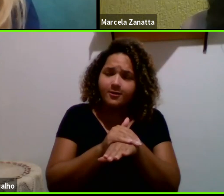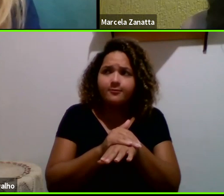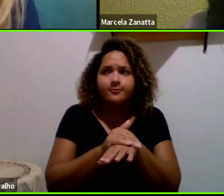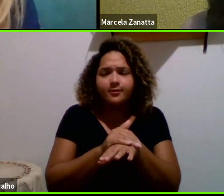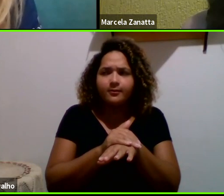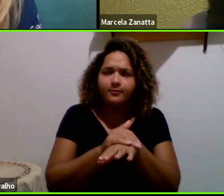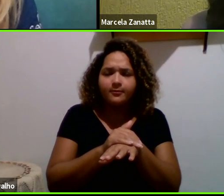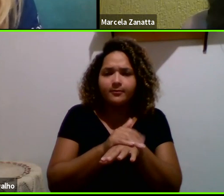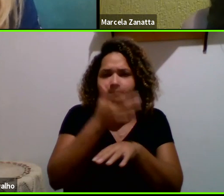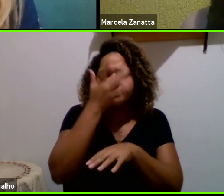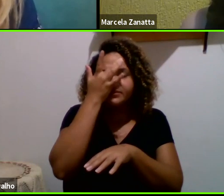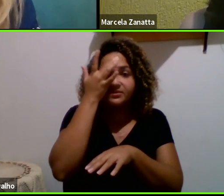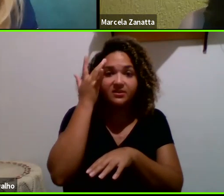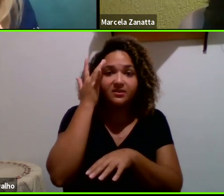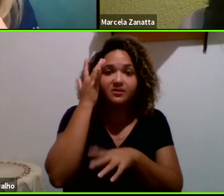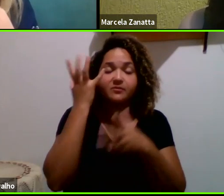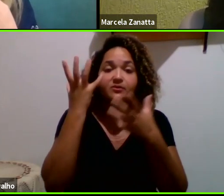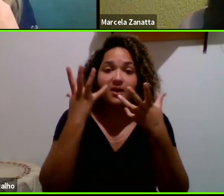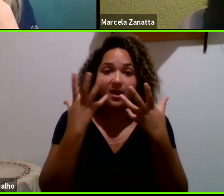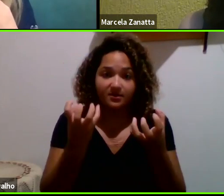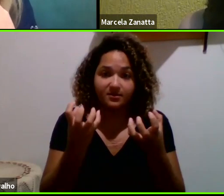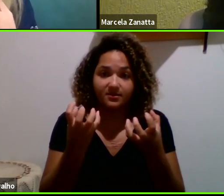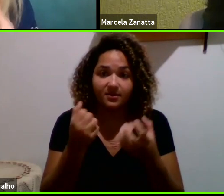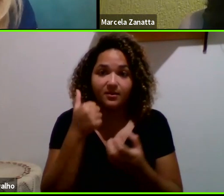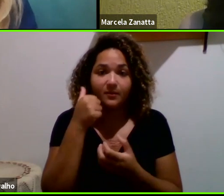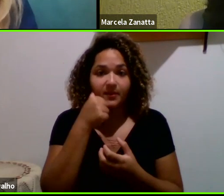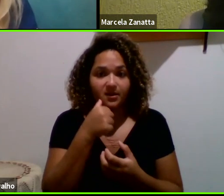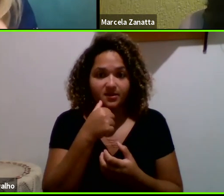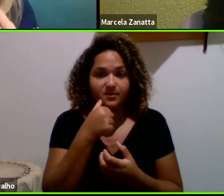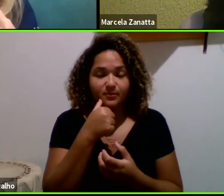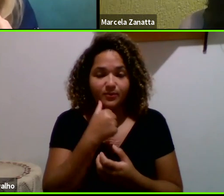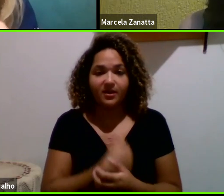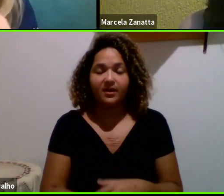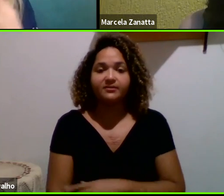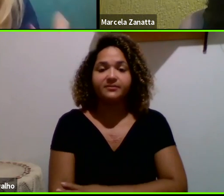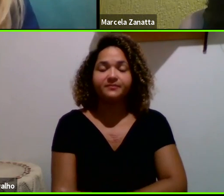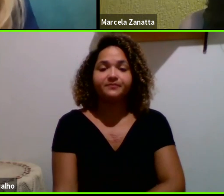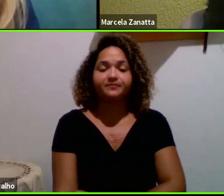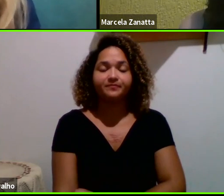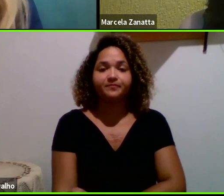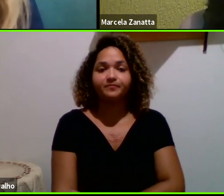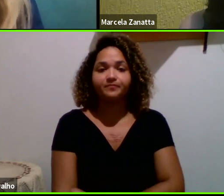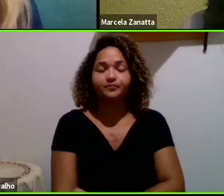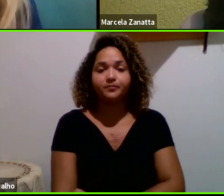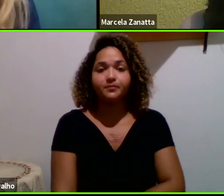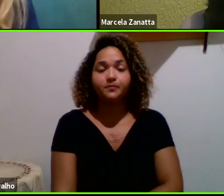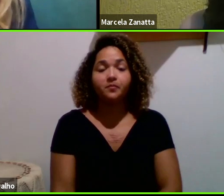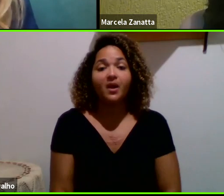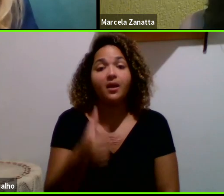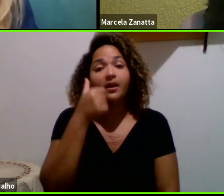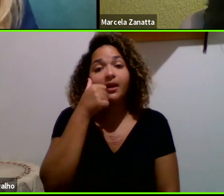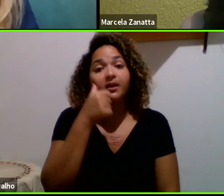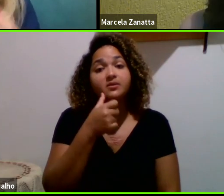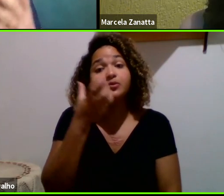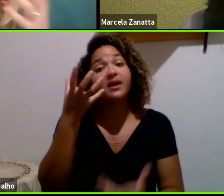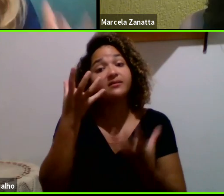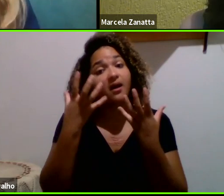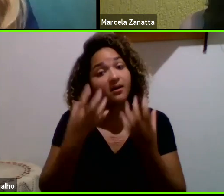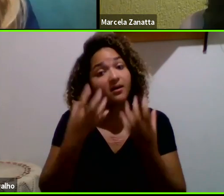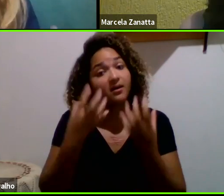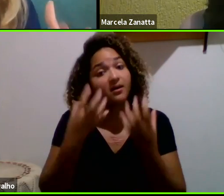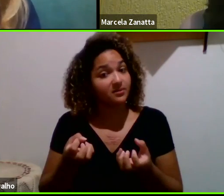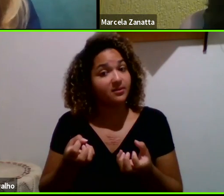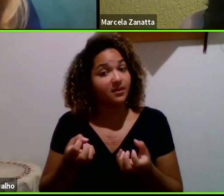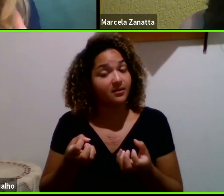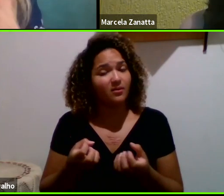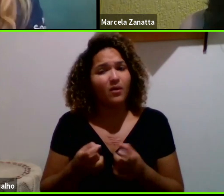aceitáveis pelas mulheres e que as mulheres concordam, e quais os maiores desafios dessa prática no